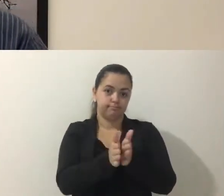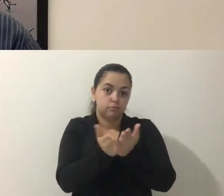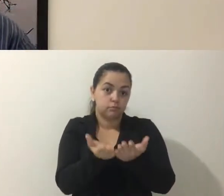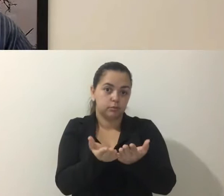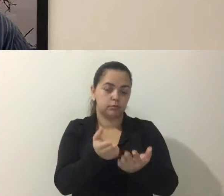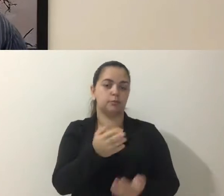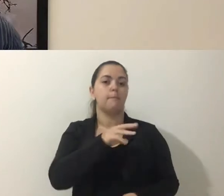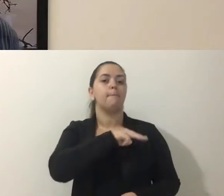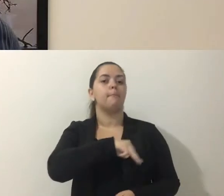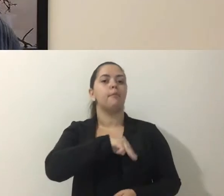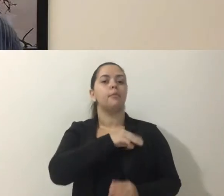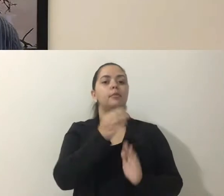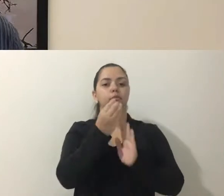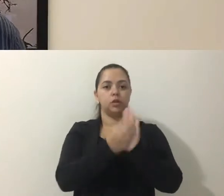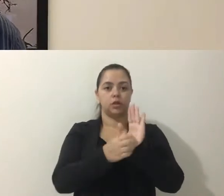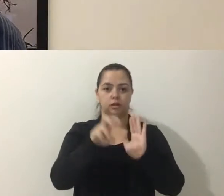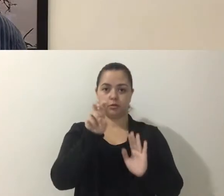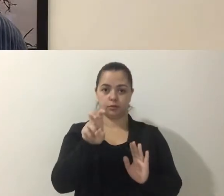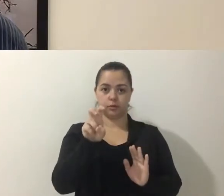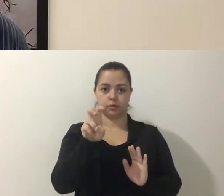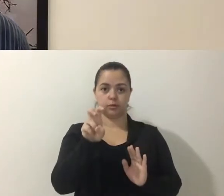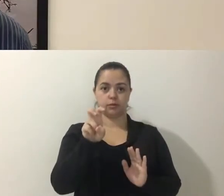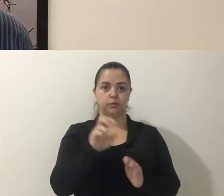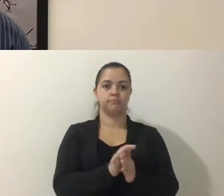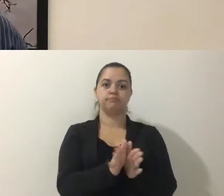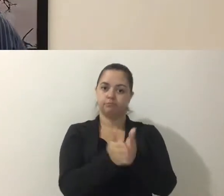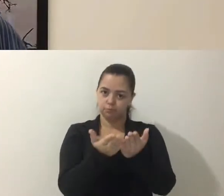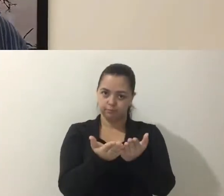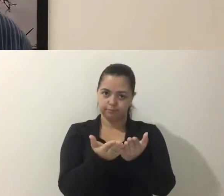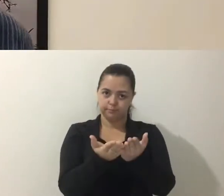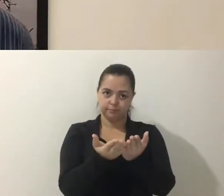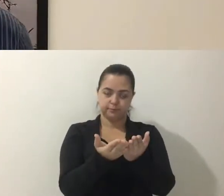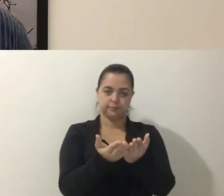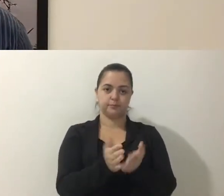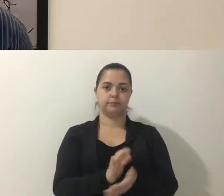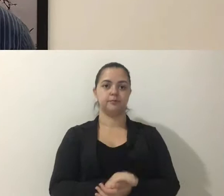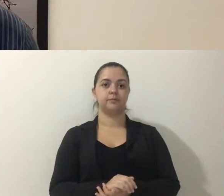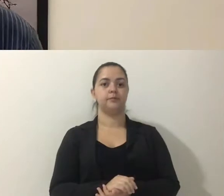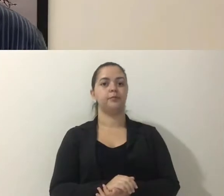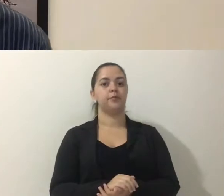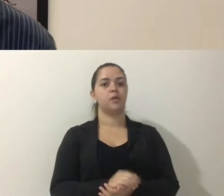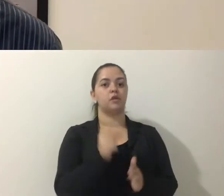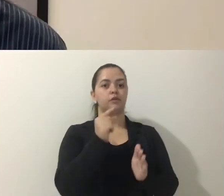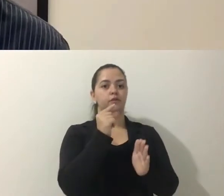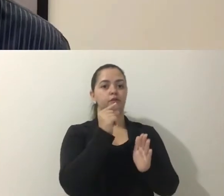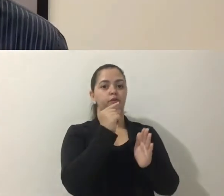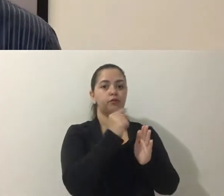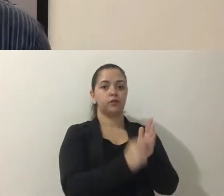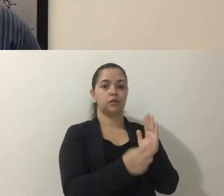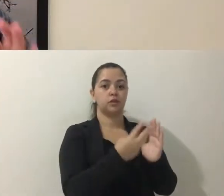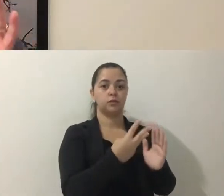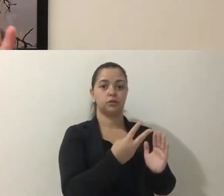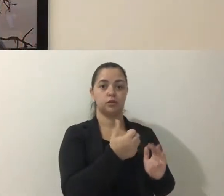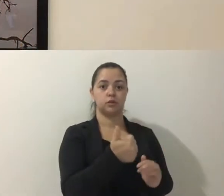Mateus capítulo 5, você pode acompanhar na sua Bíblia. Abra a sua Bíblia, Mateus capítulo 5,